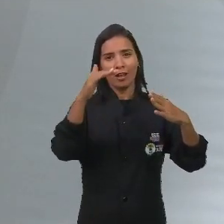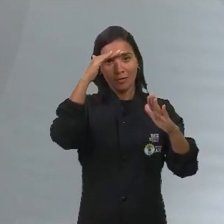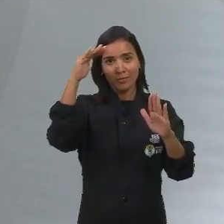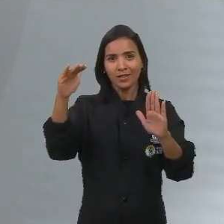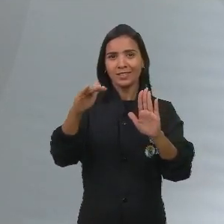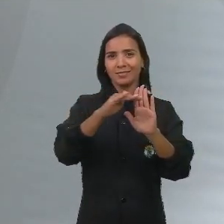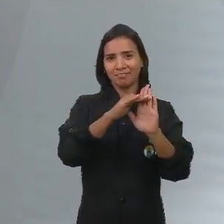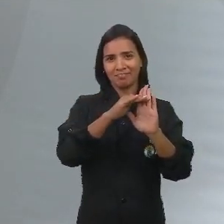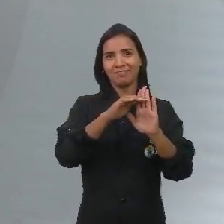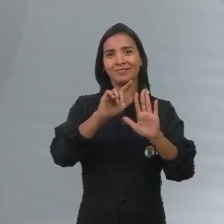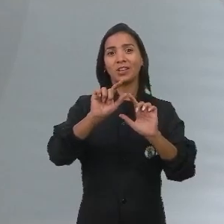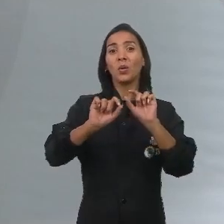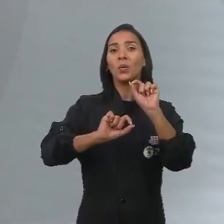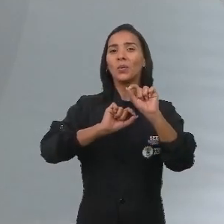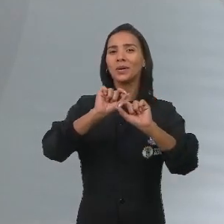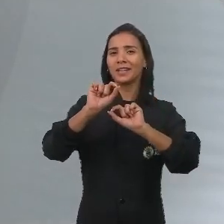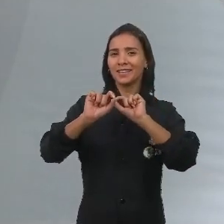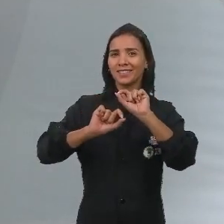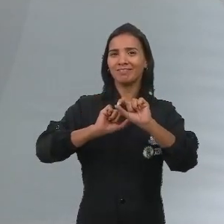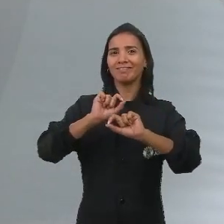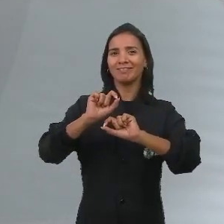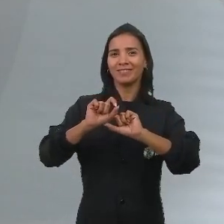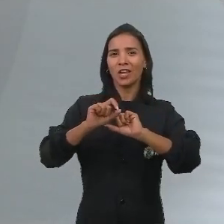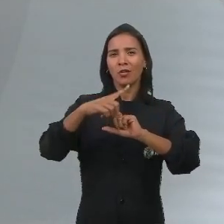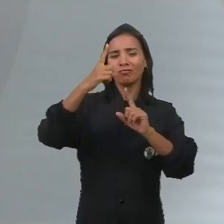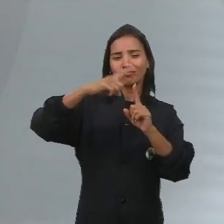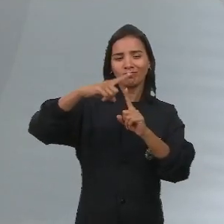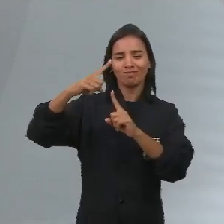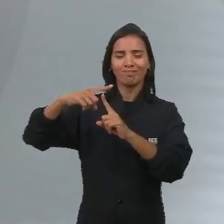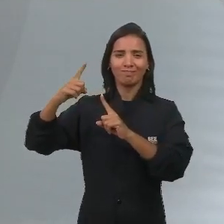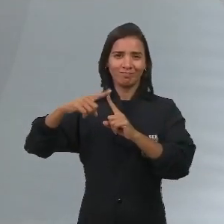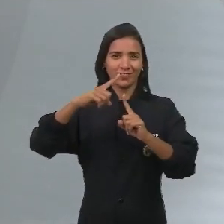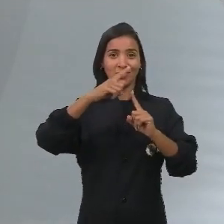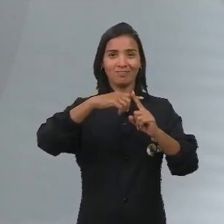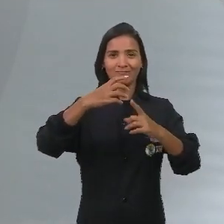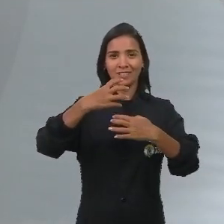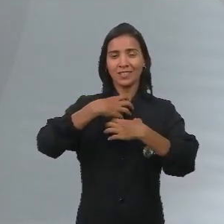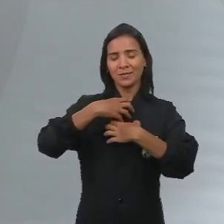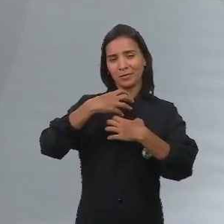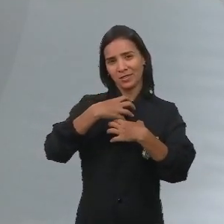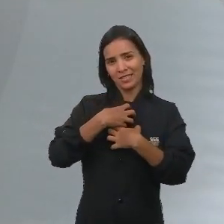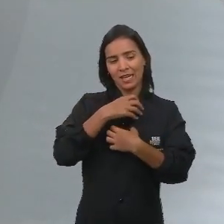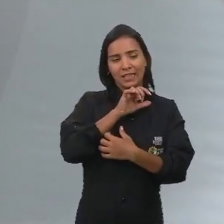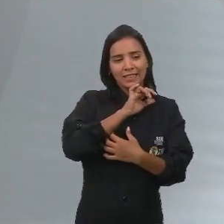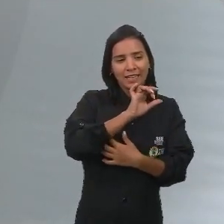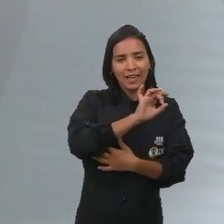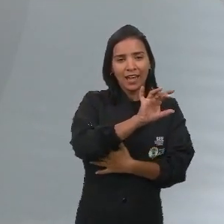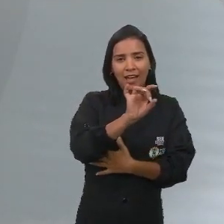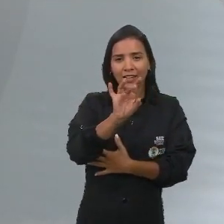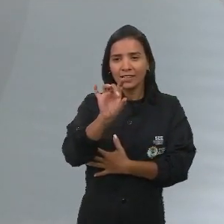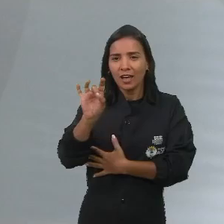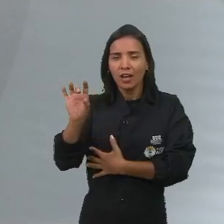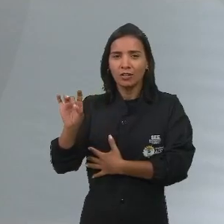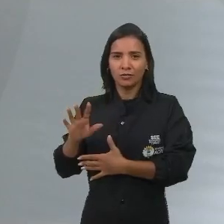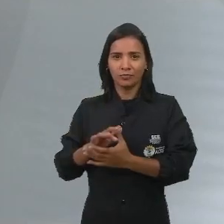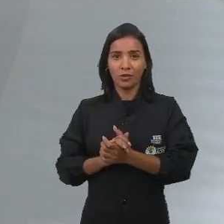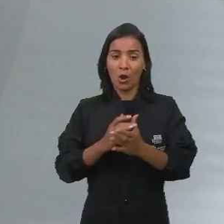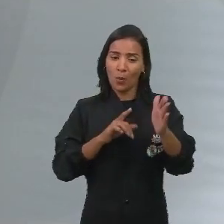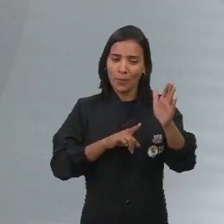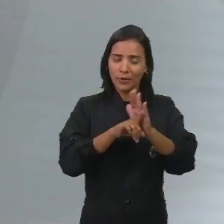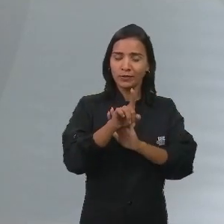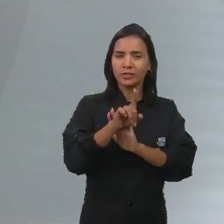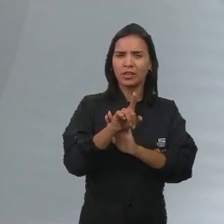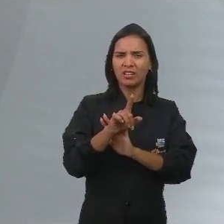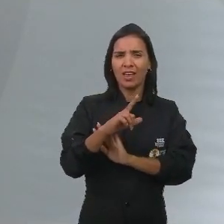preciso respeitar as formas do ser eu poderia perguntar aqui para vocês se existe